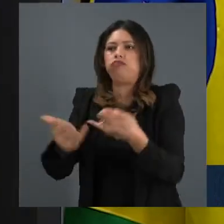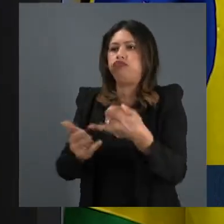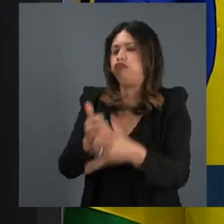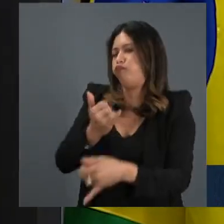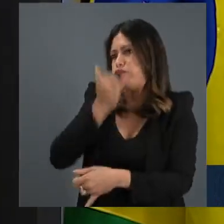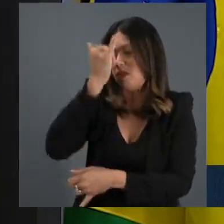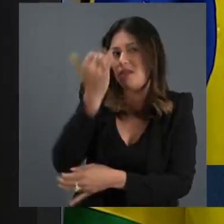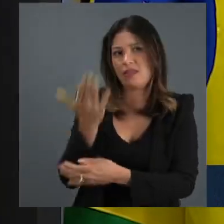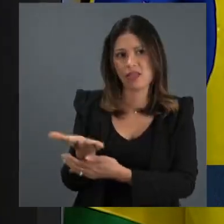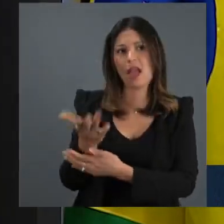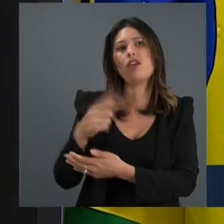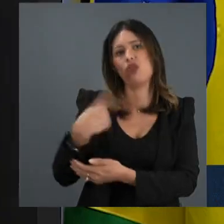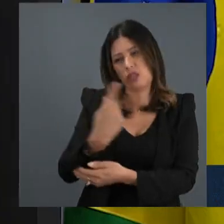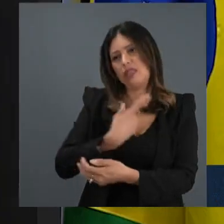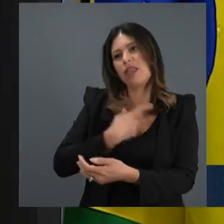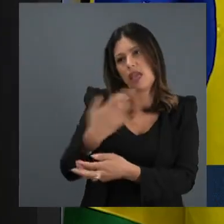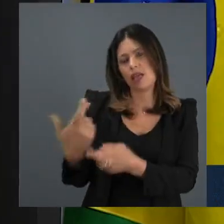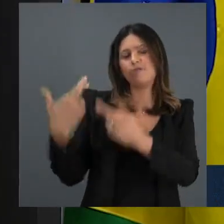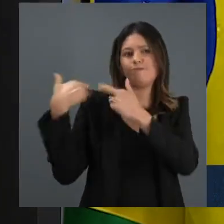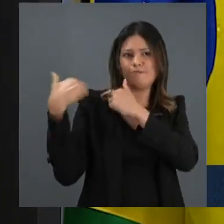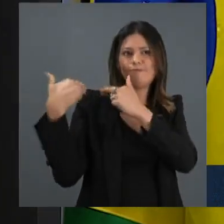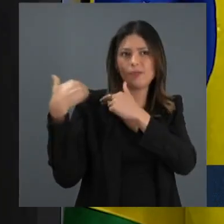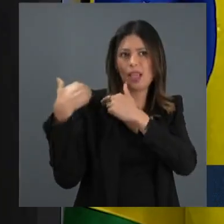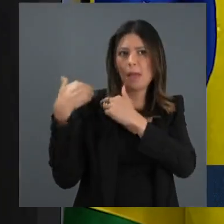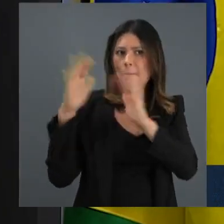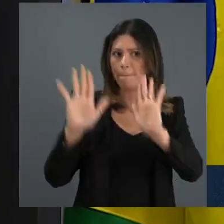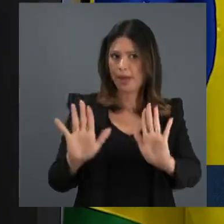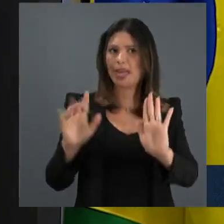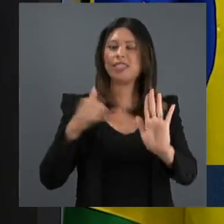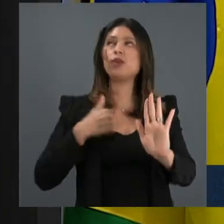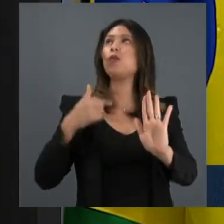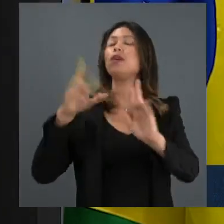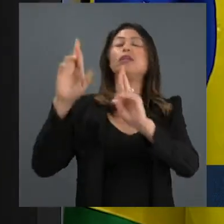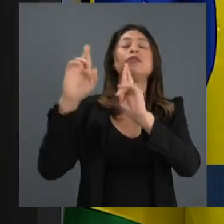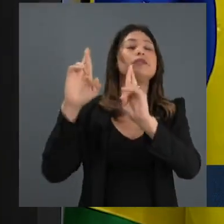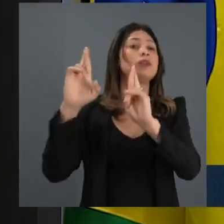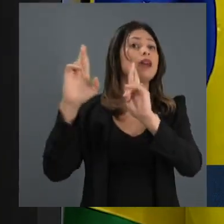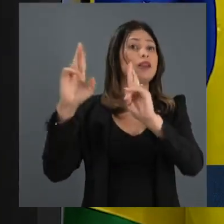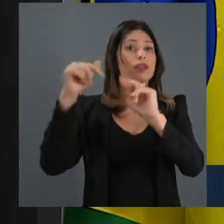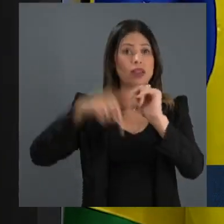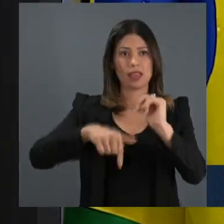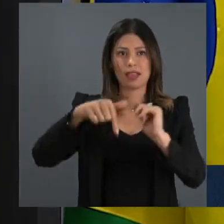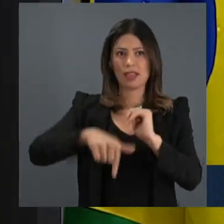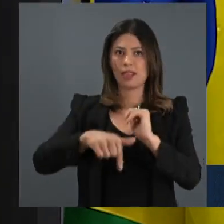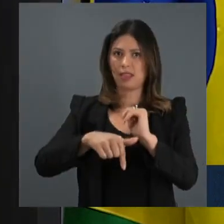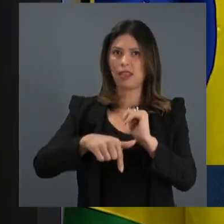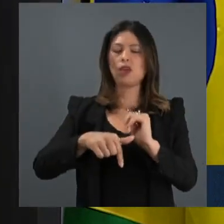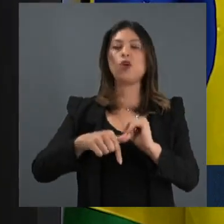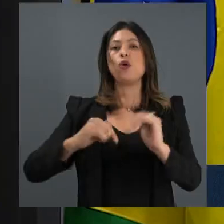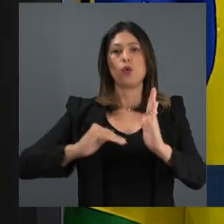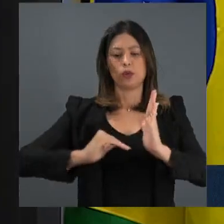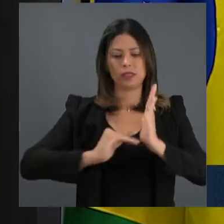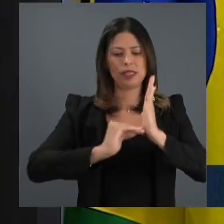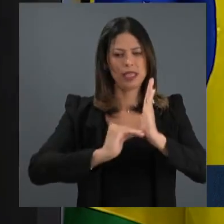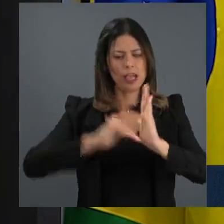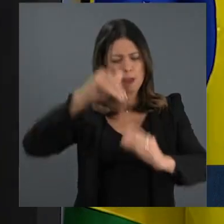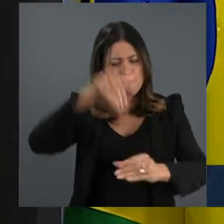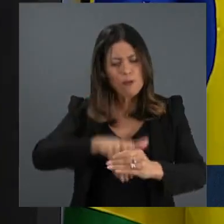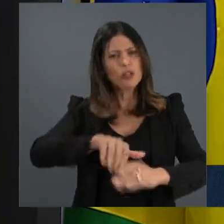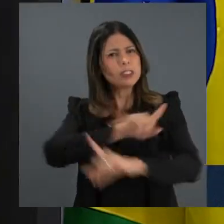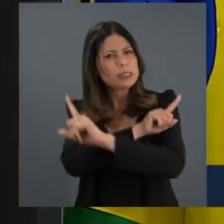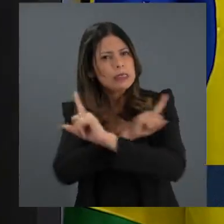nossa responsabilidade. E eu espero que esse Senado diga um não para